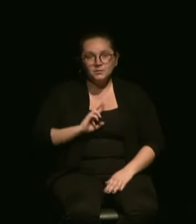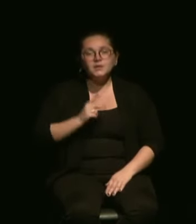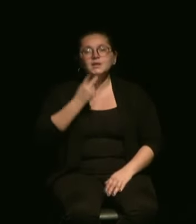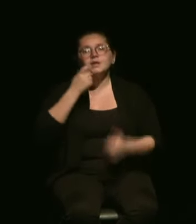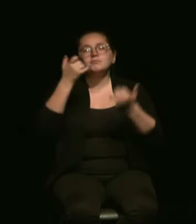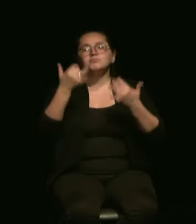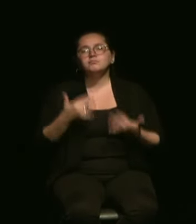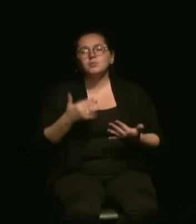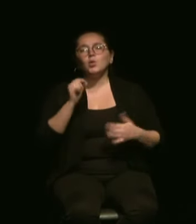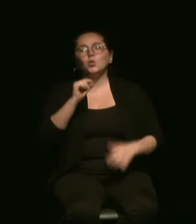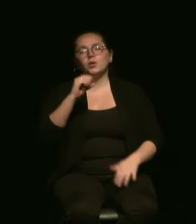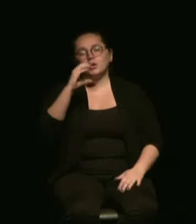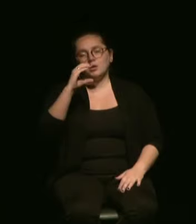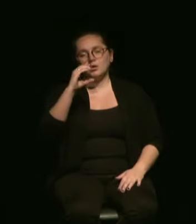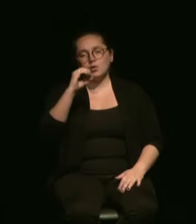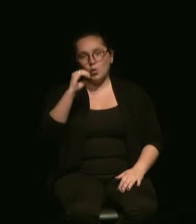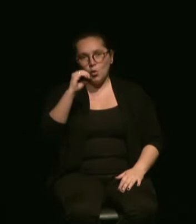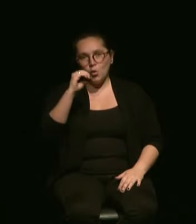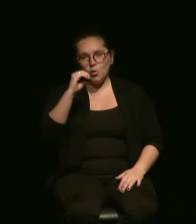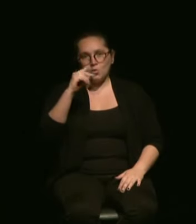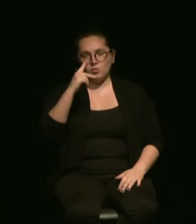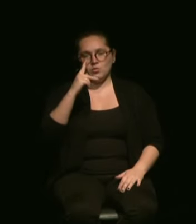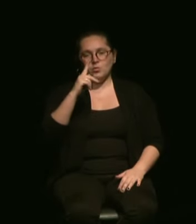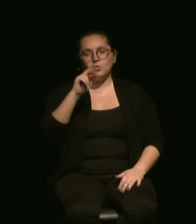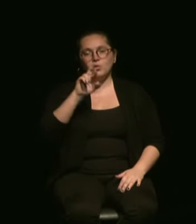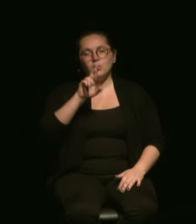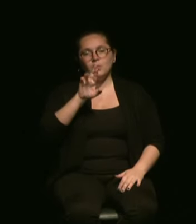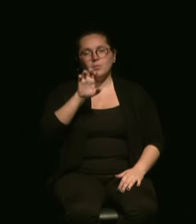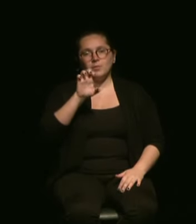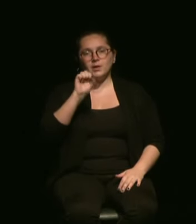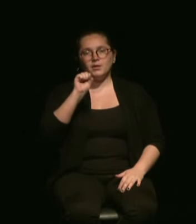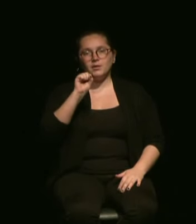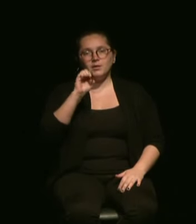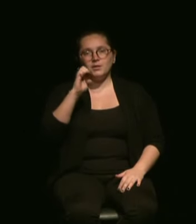co-presença. Ocorre uma co-presença.